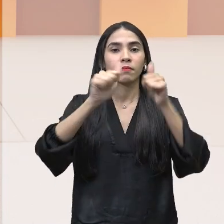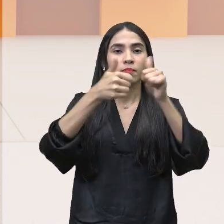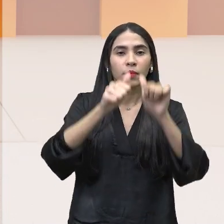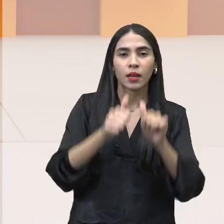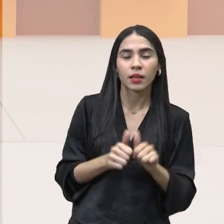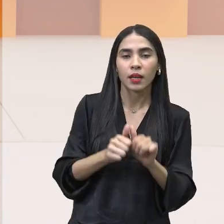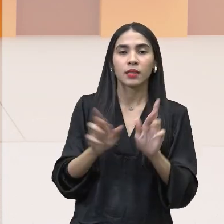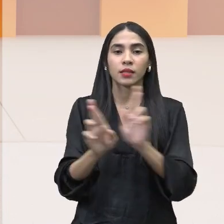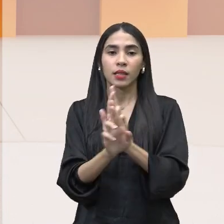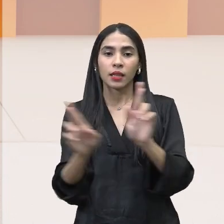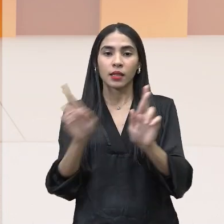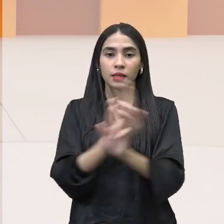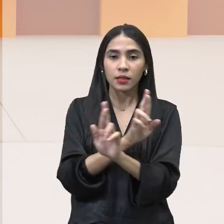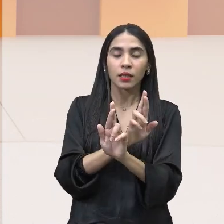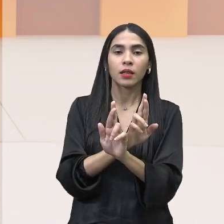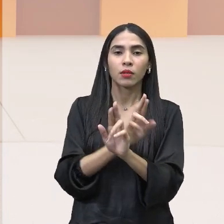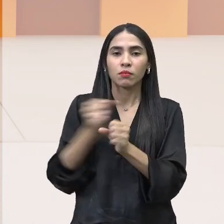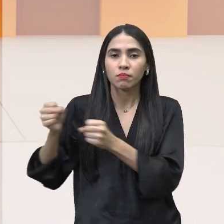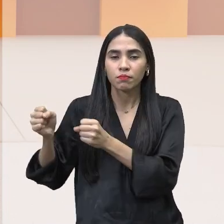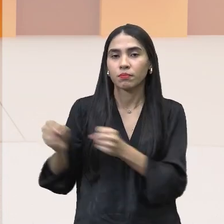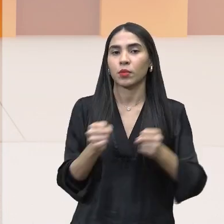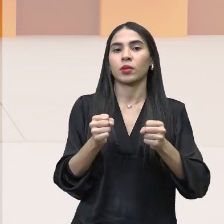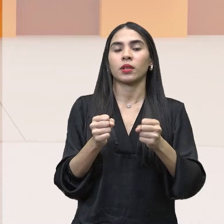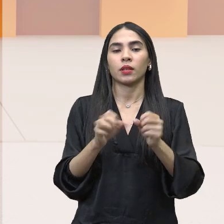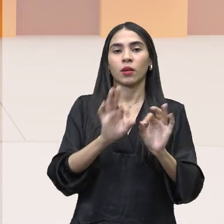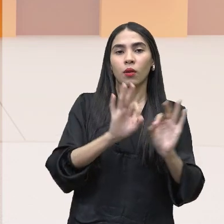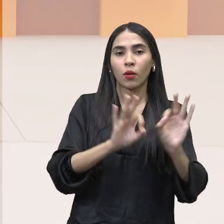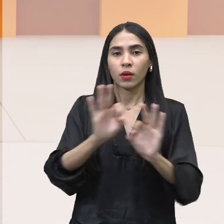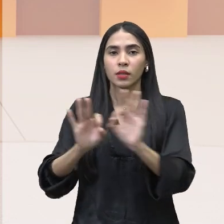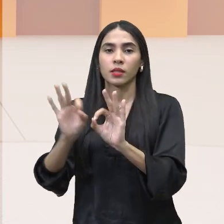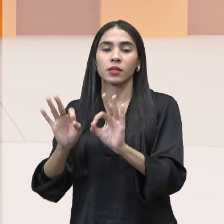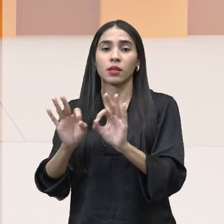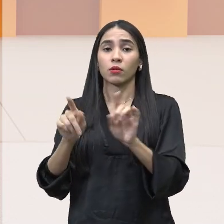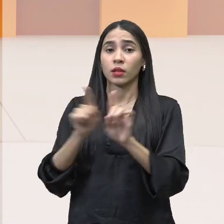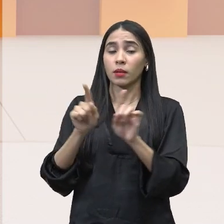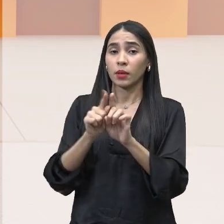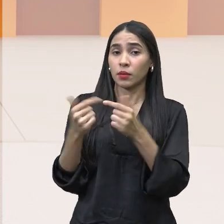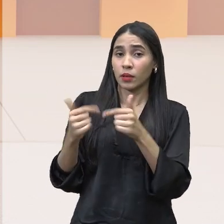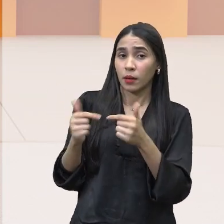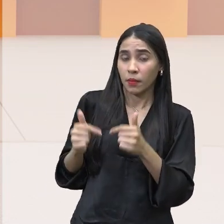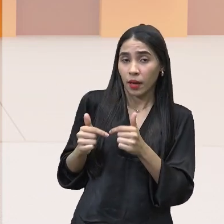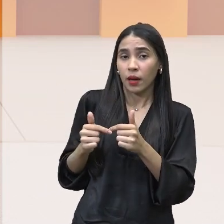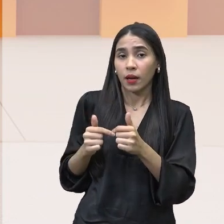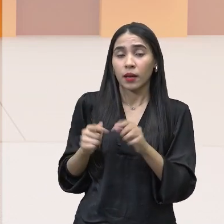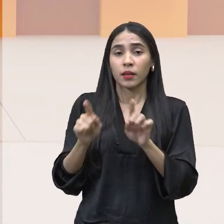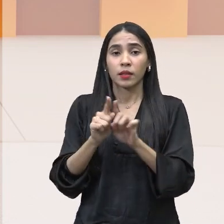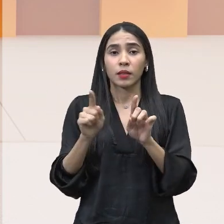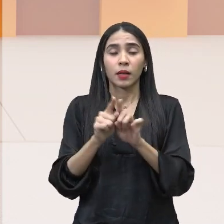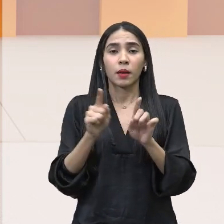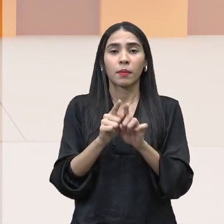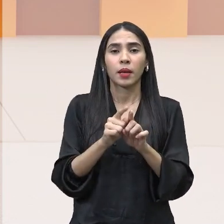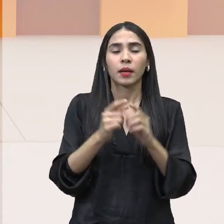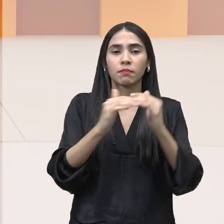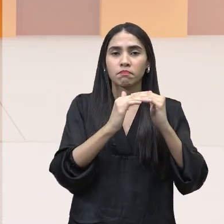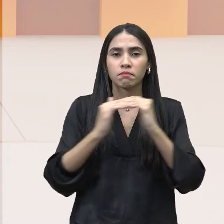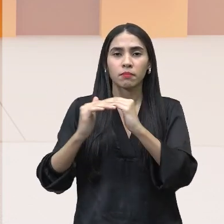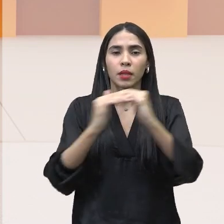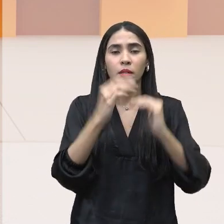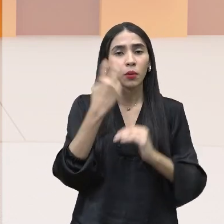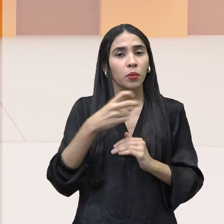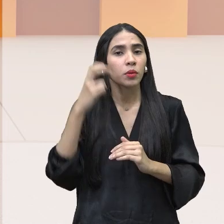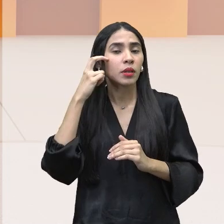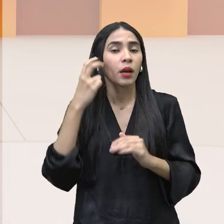da relação de poder, organização da produção, apropriação de padrões culturais